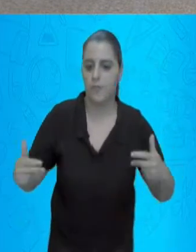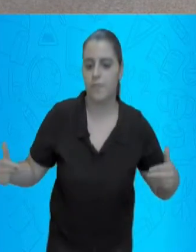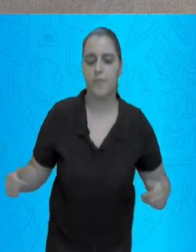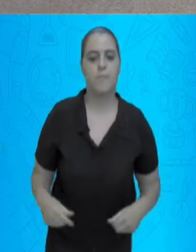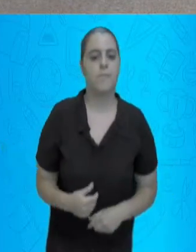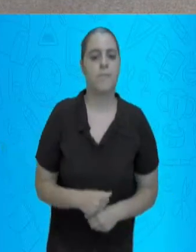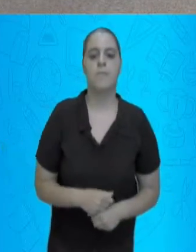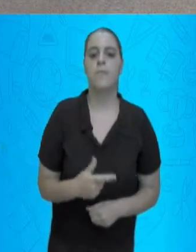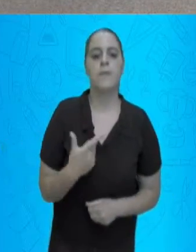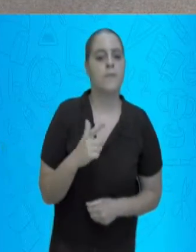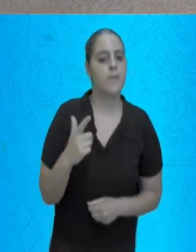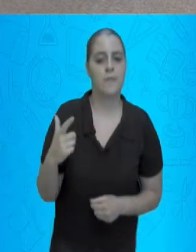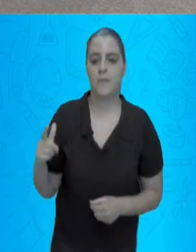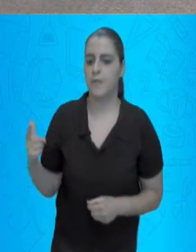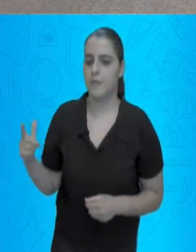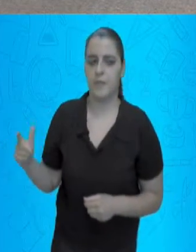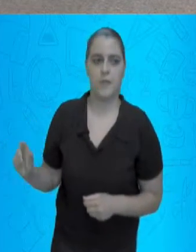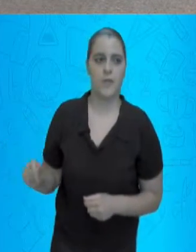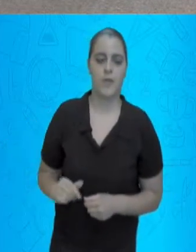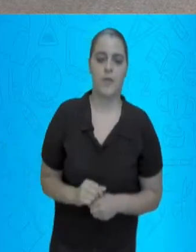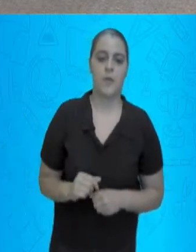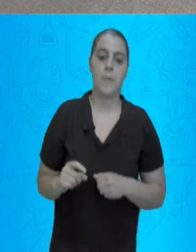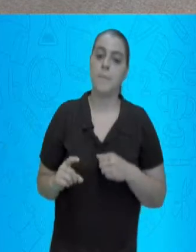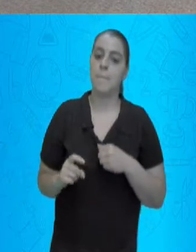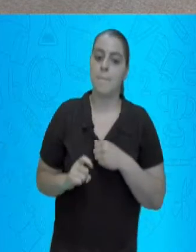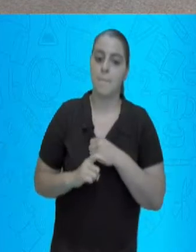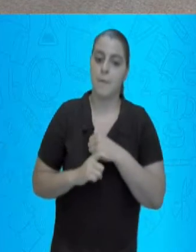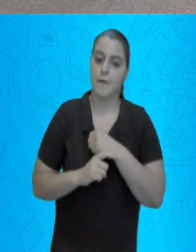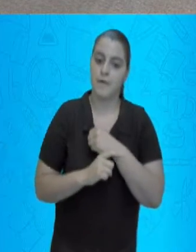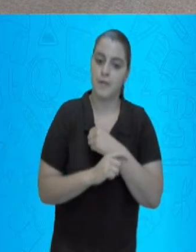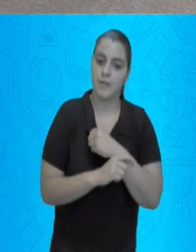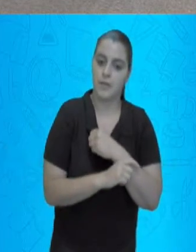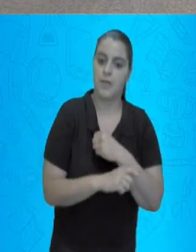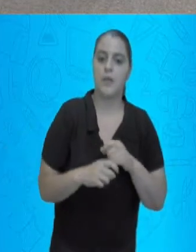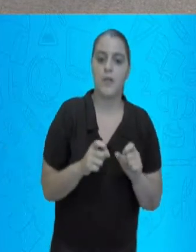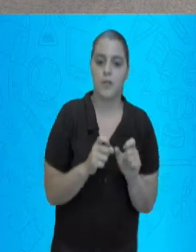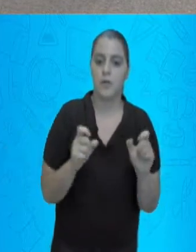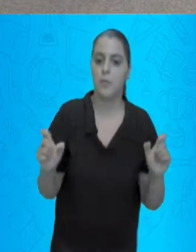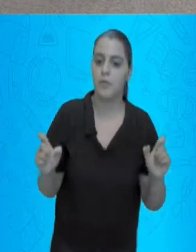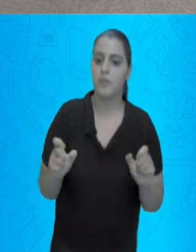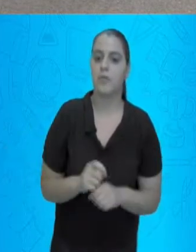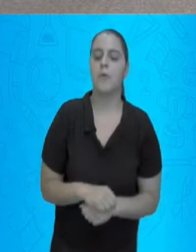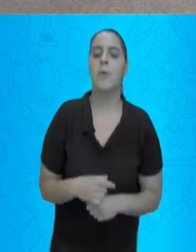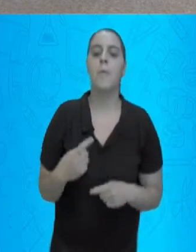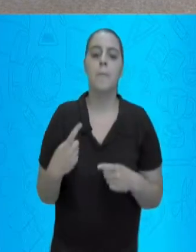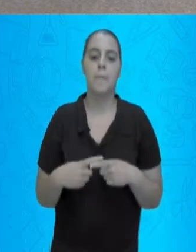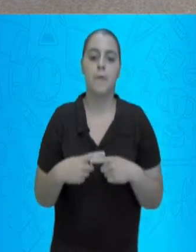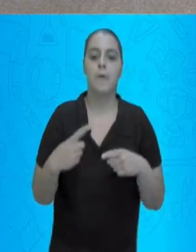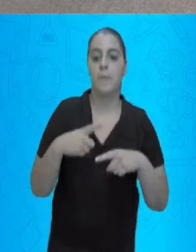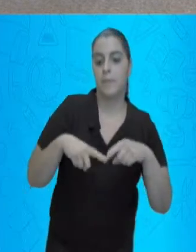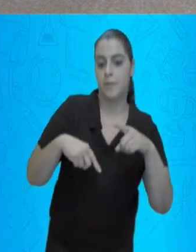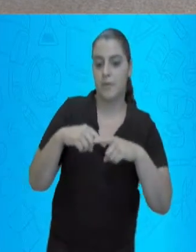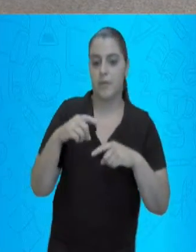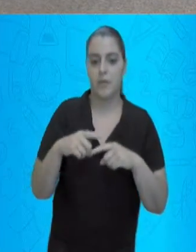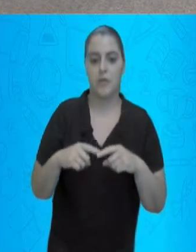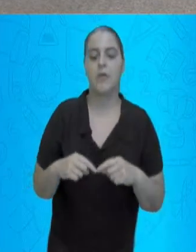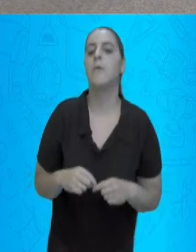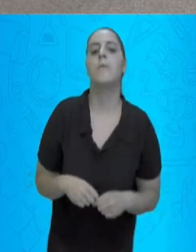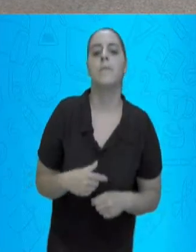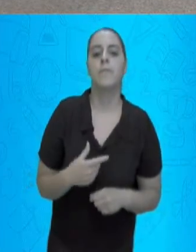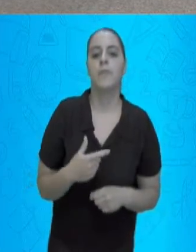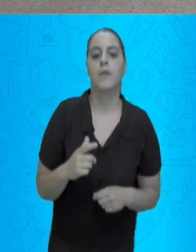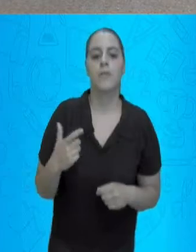não deve existir a presença de bactérias decompositoras, porque o material não deve